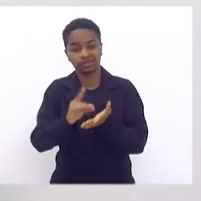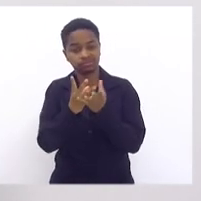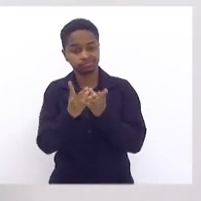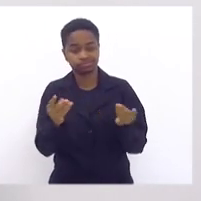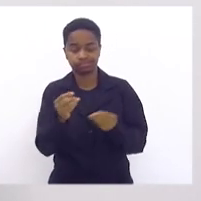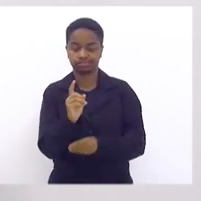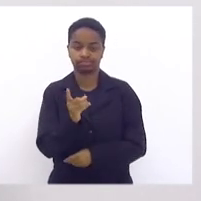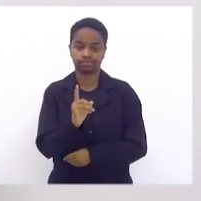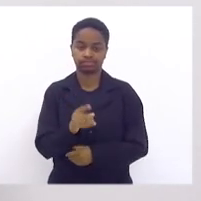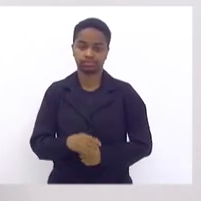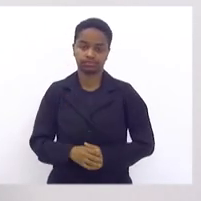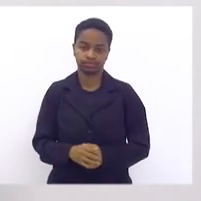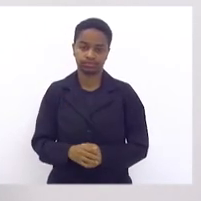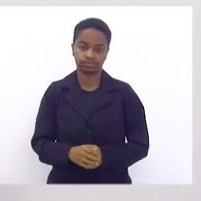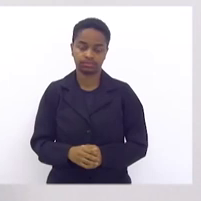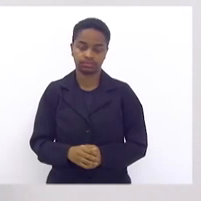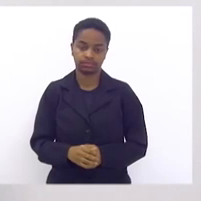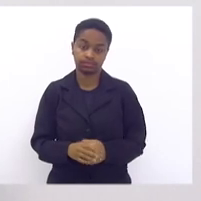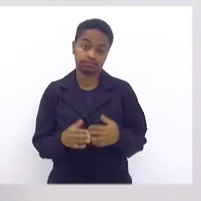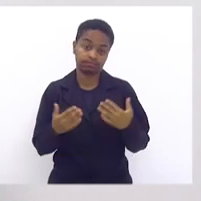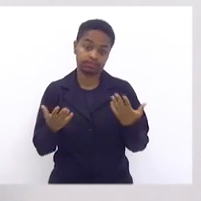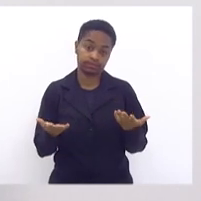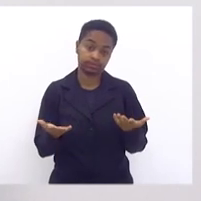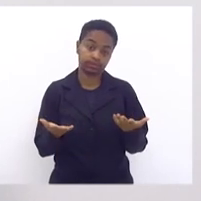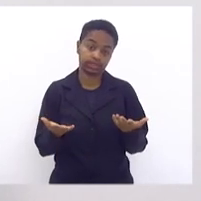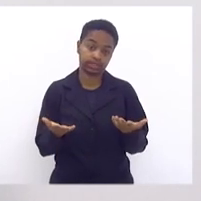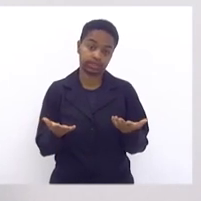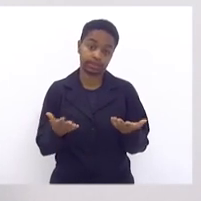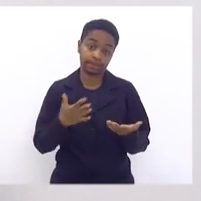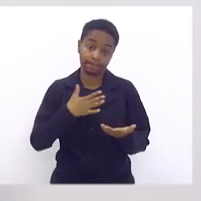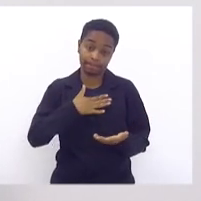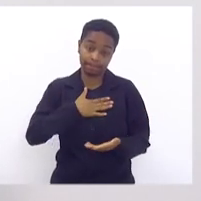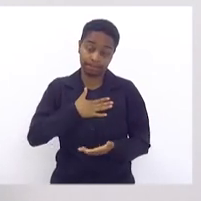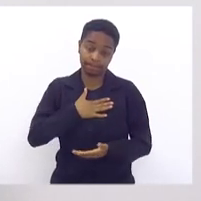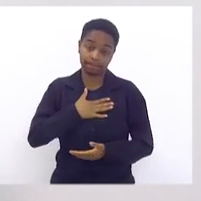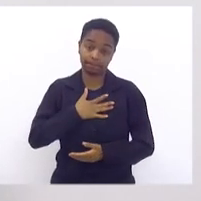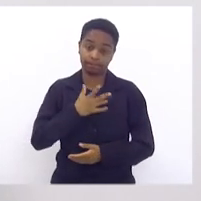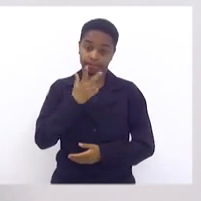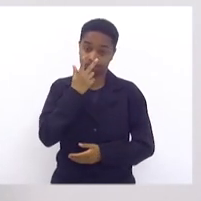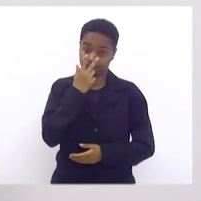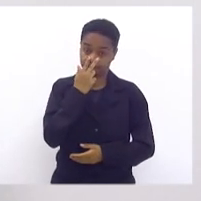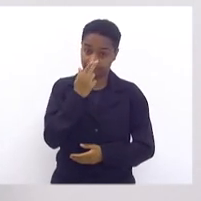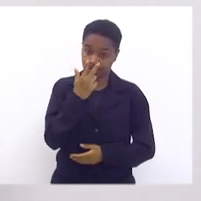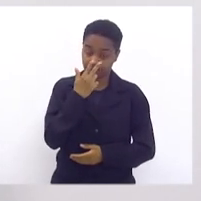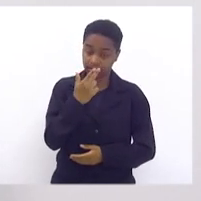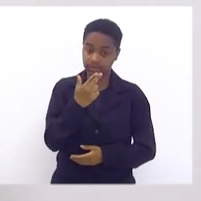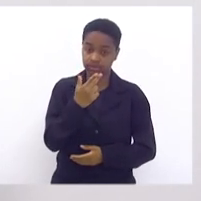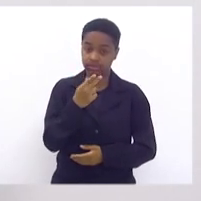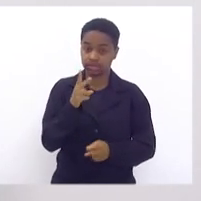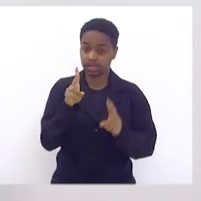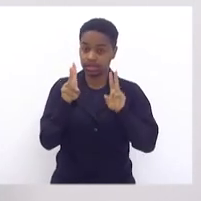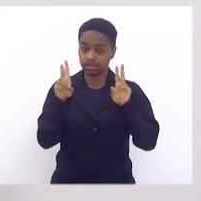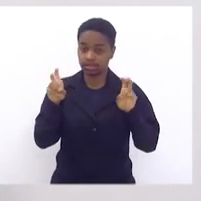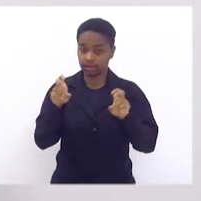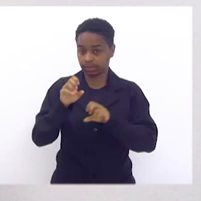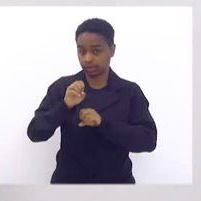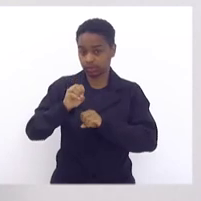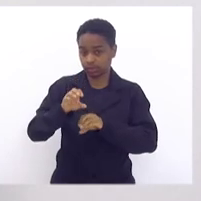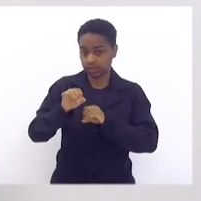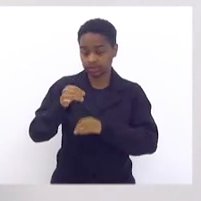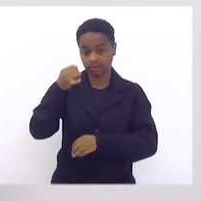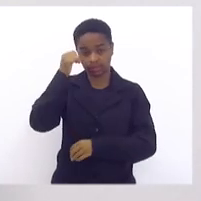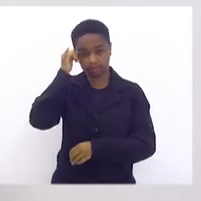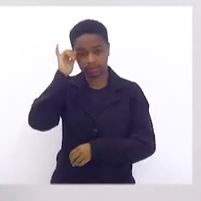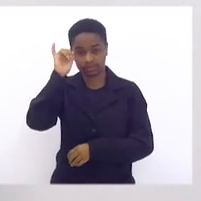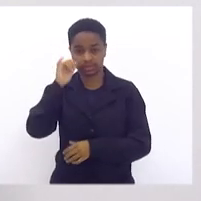inserido. Então, também está me parecendo que a questão da educação, a prevenção,